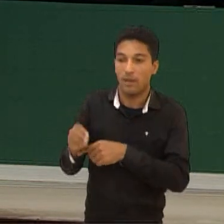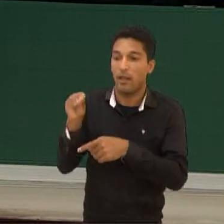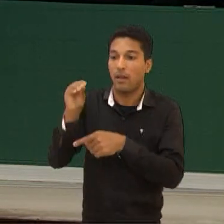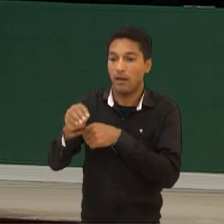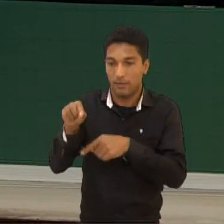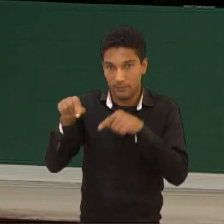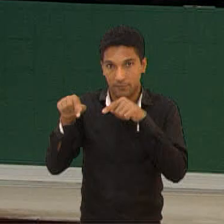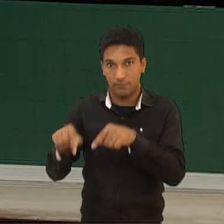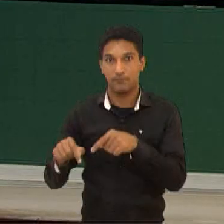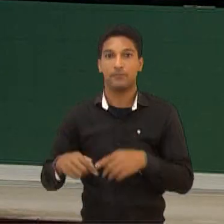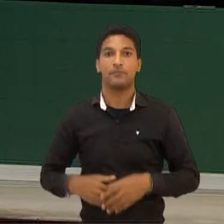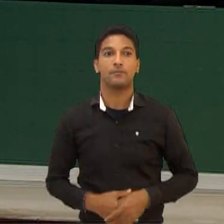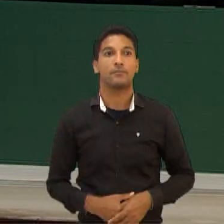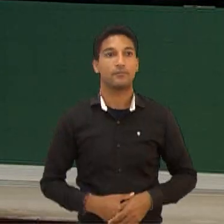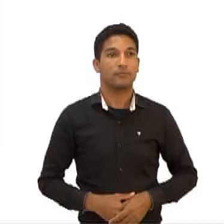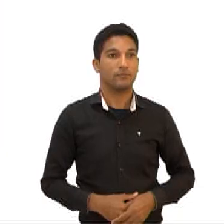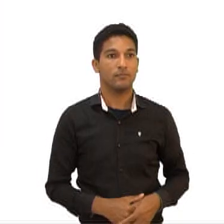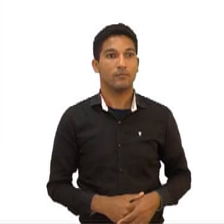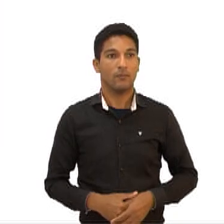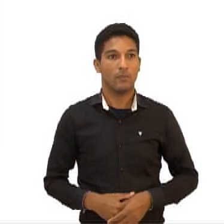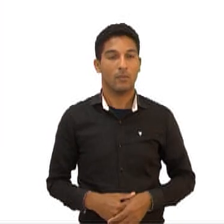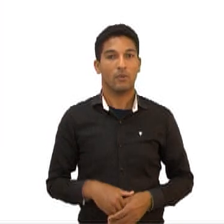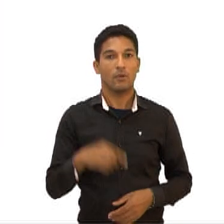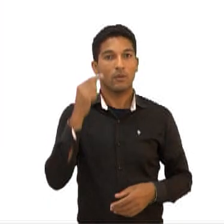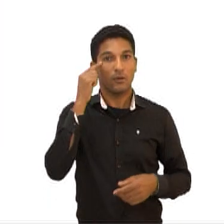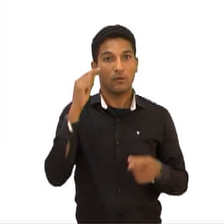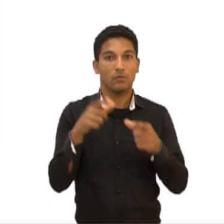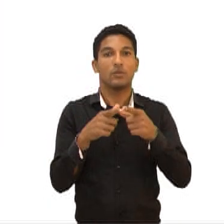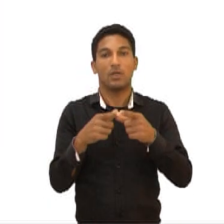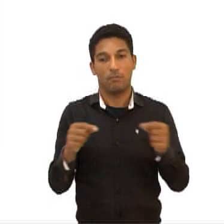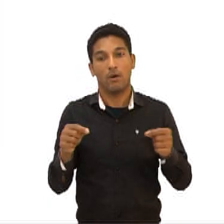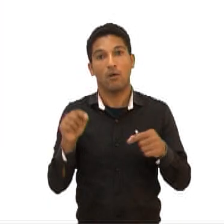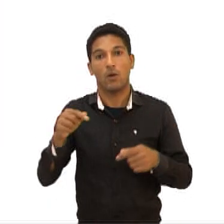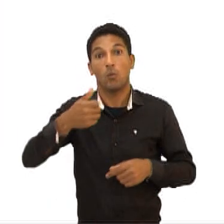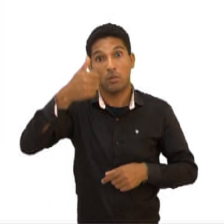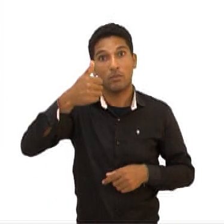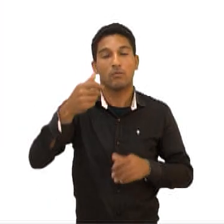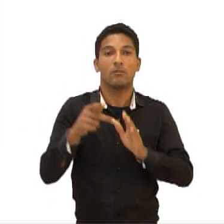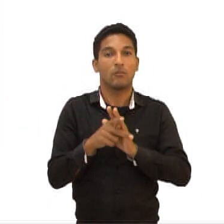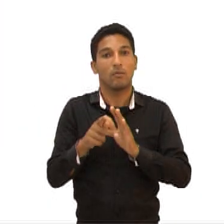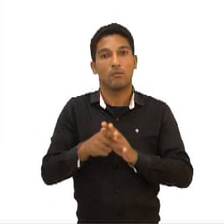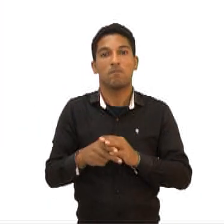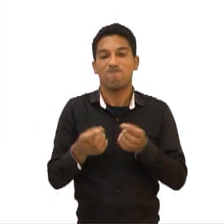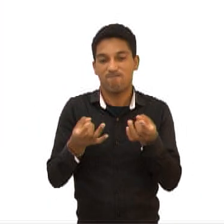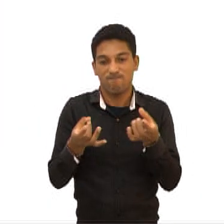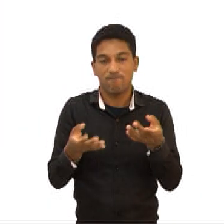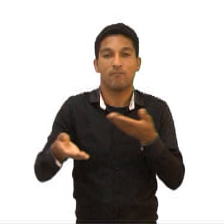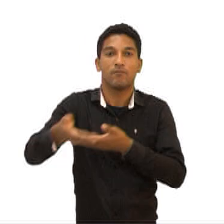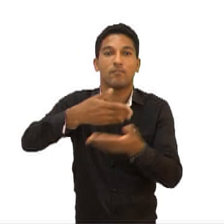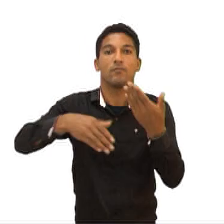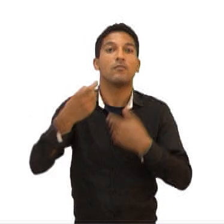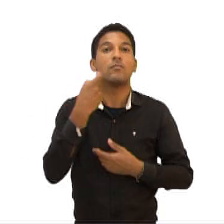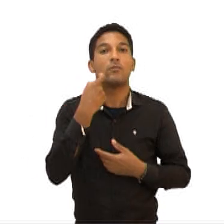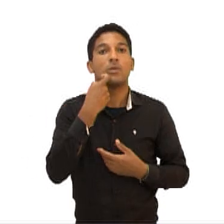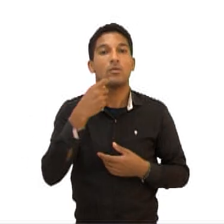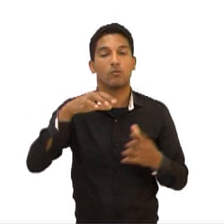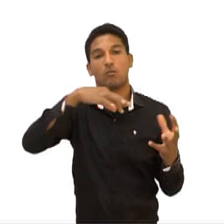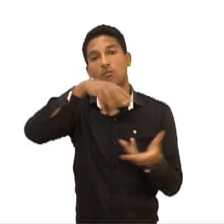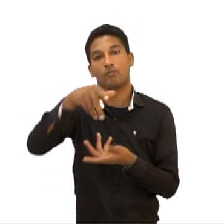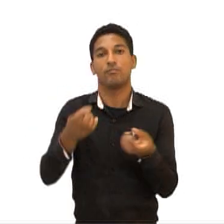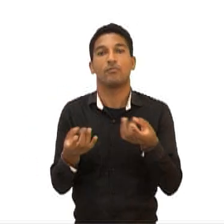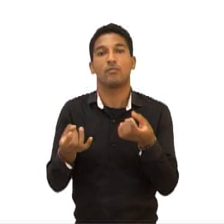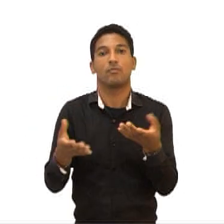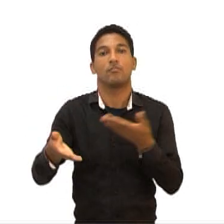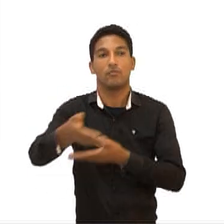dos filhotinhos e tudo mais. E o Japão é o primeiro produtor mundial de pescado, né, visto que o Japão é um grande consumidor